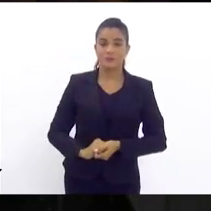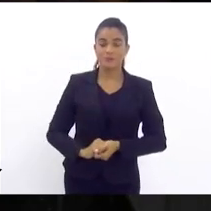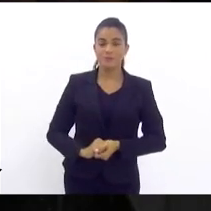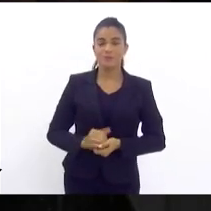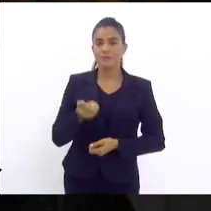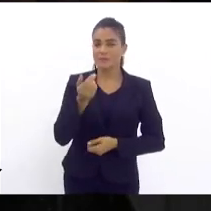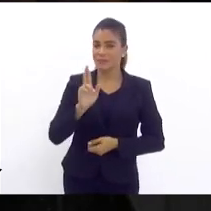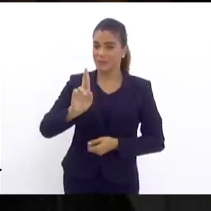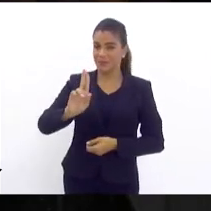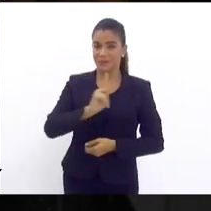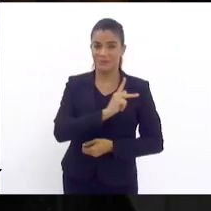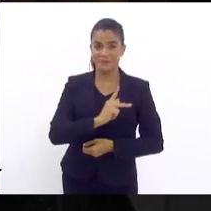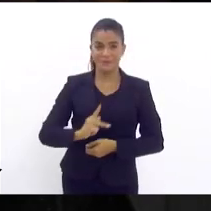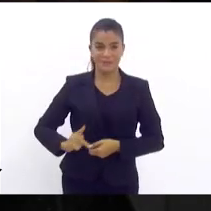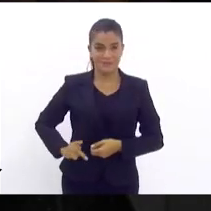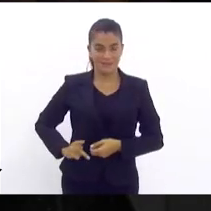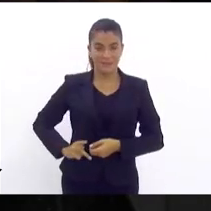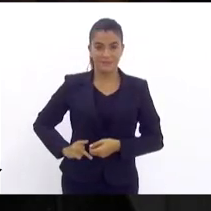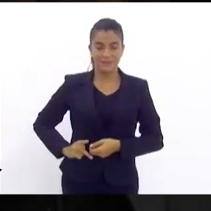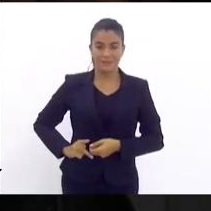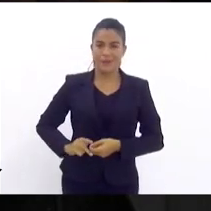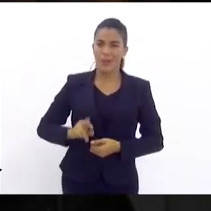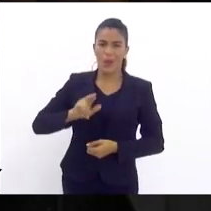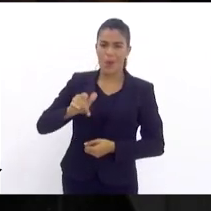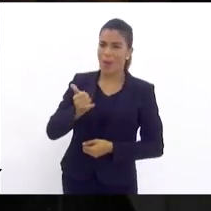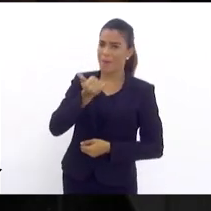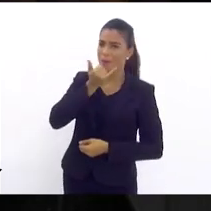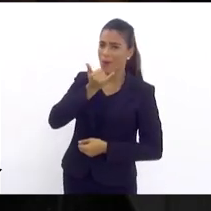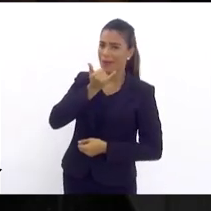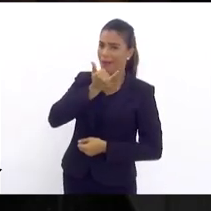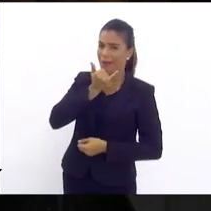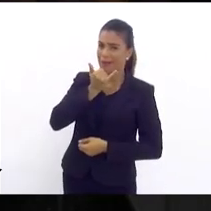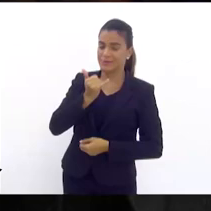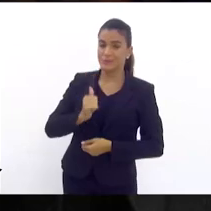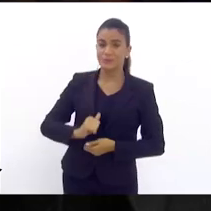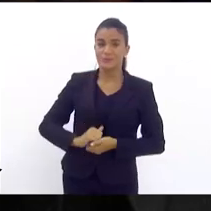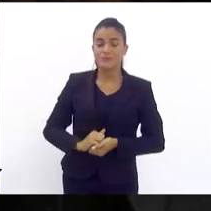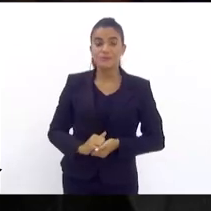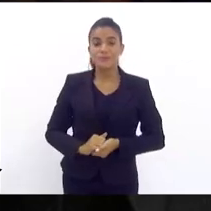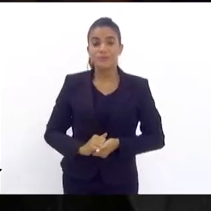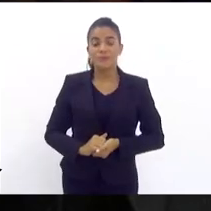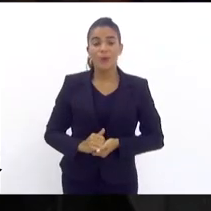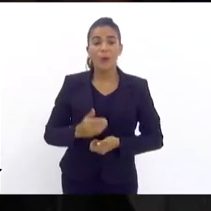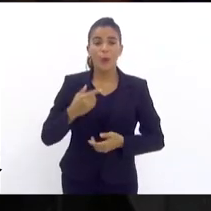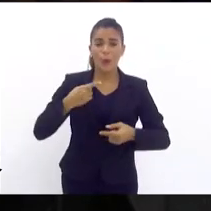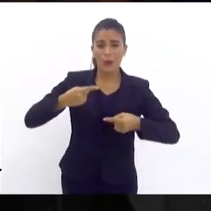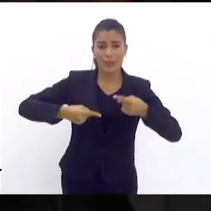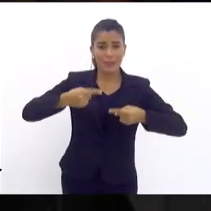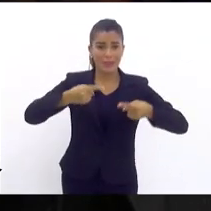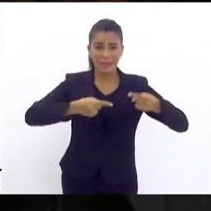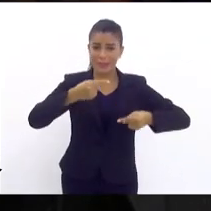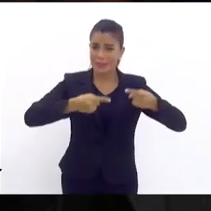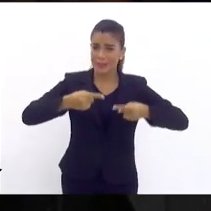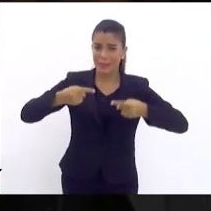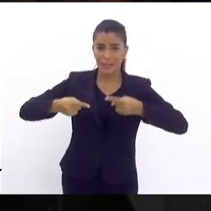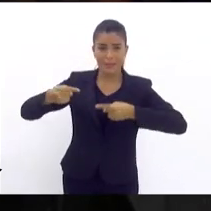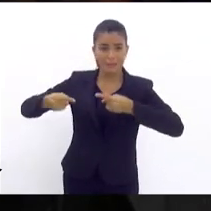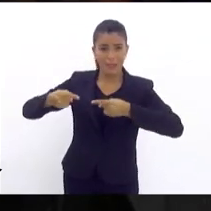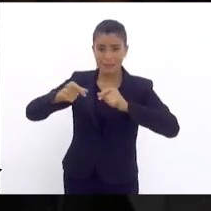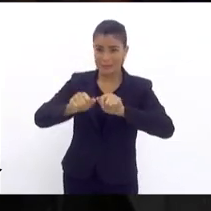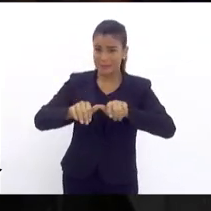senhor presidente não por acaso que o debate na sessão